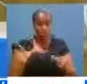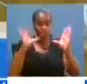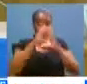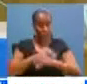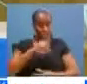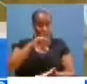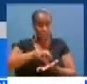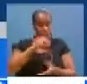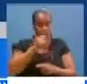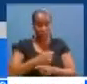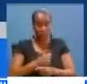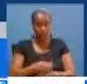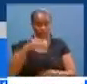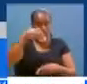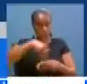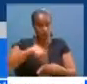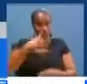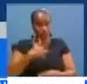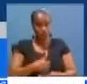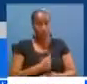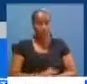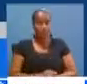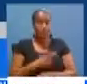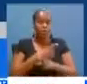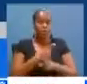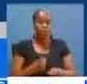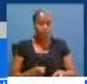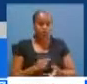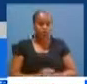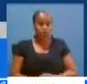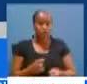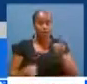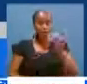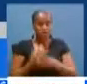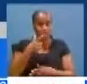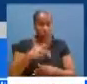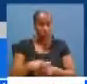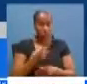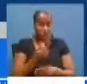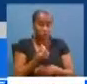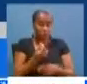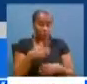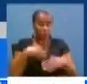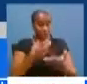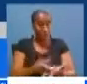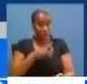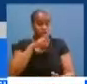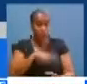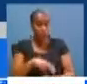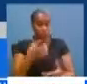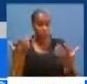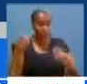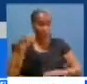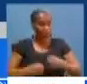mais postos de trabalho. Votamos a favor porque a criação deste fundo vem dar resposta a